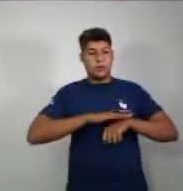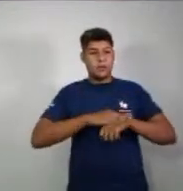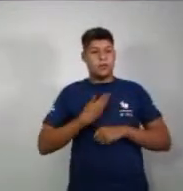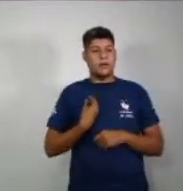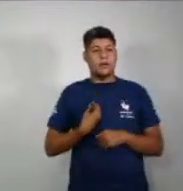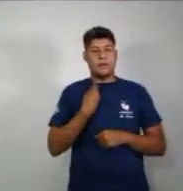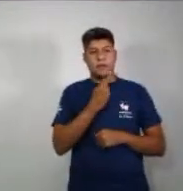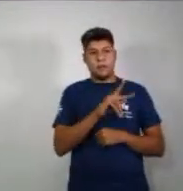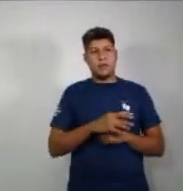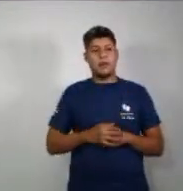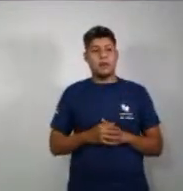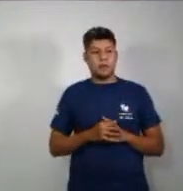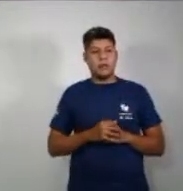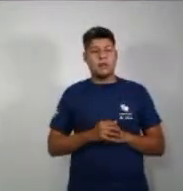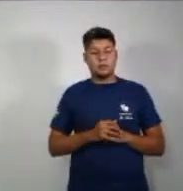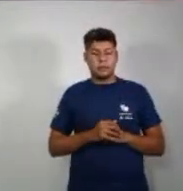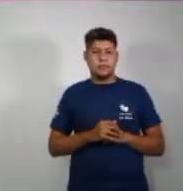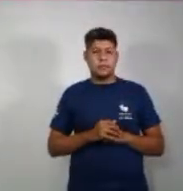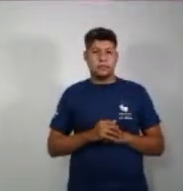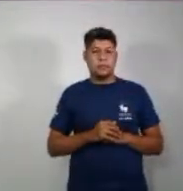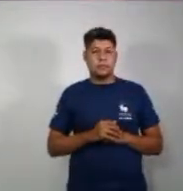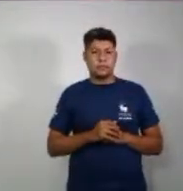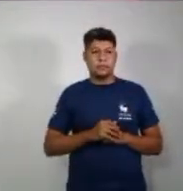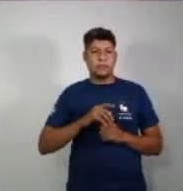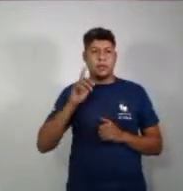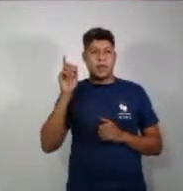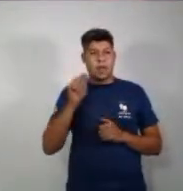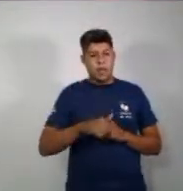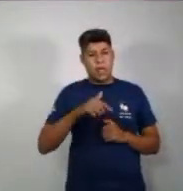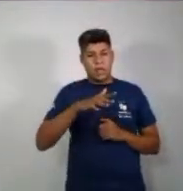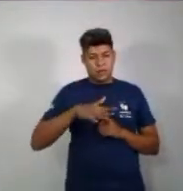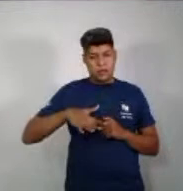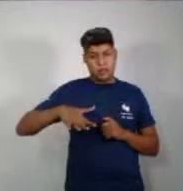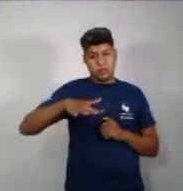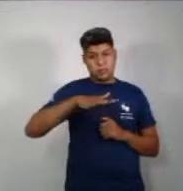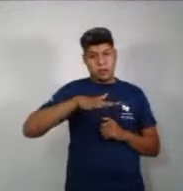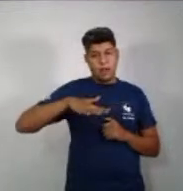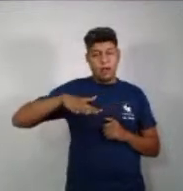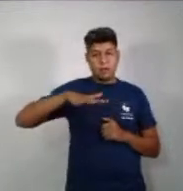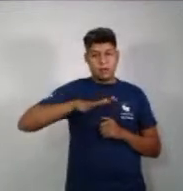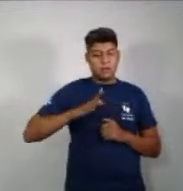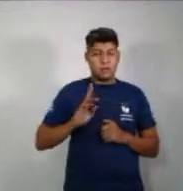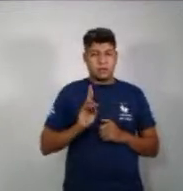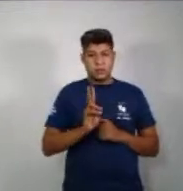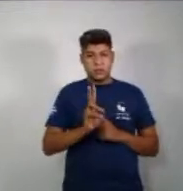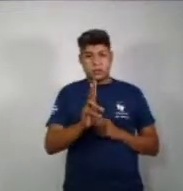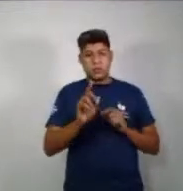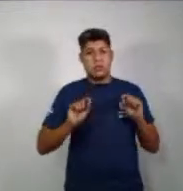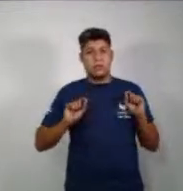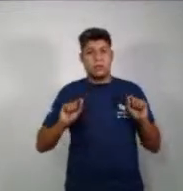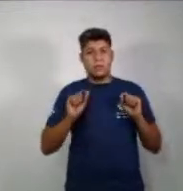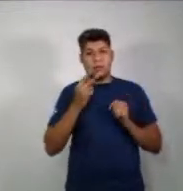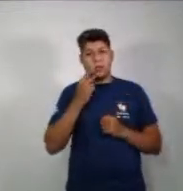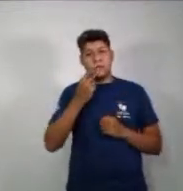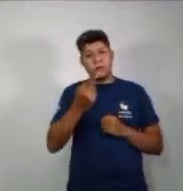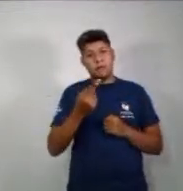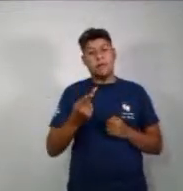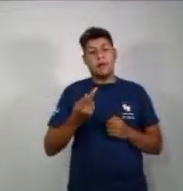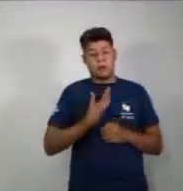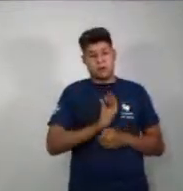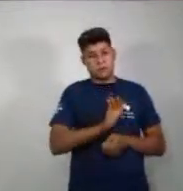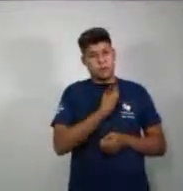dele, que é esse espaço sempre do Paulo Ron, que é vinda